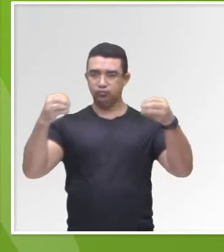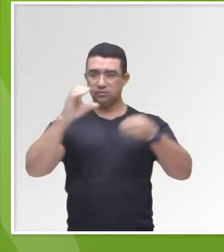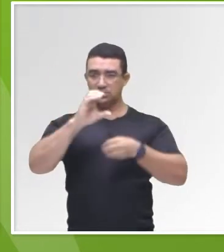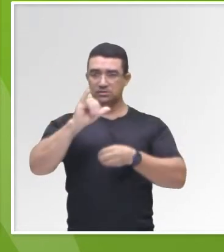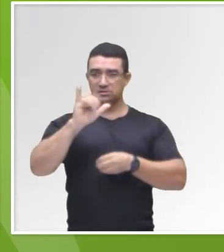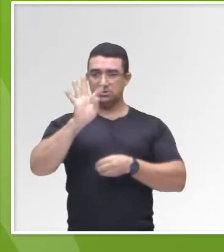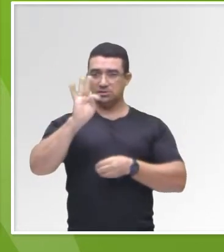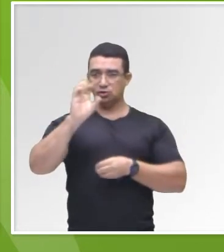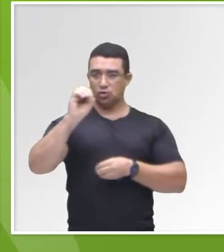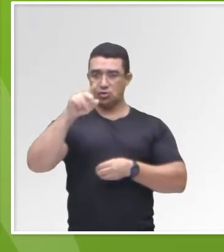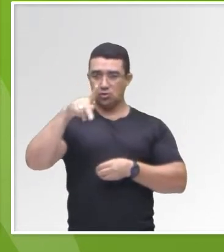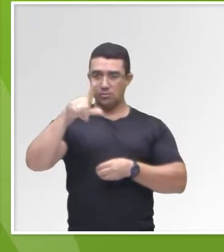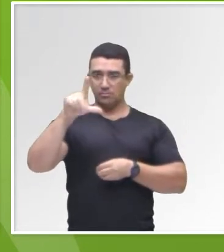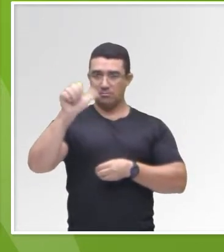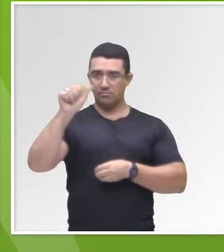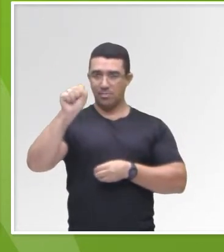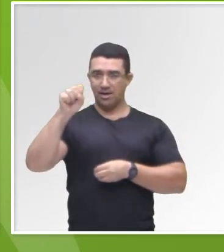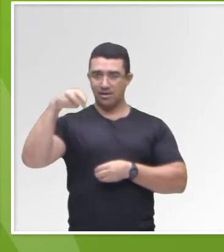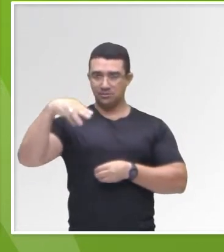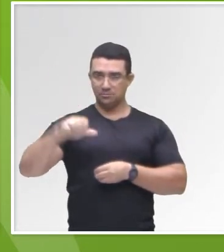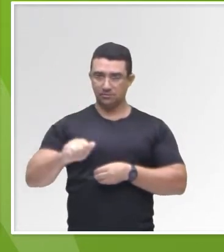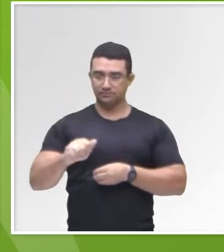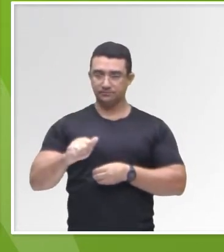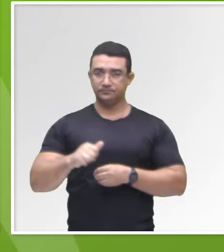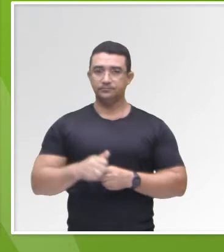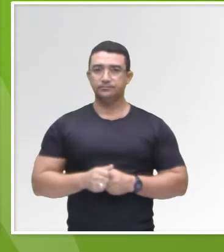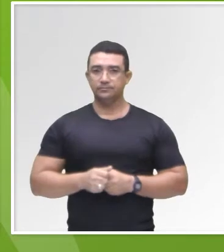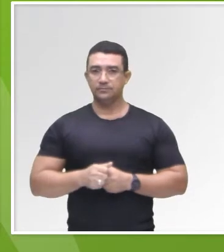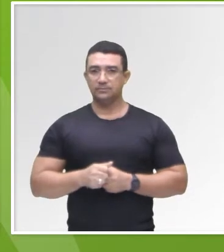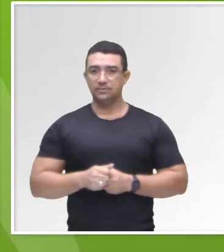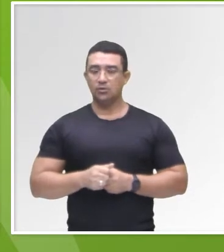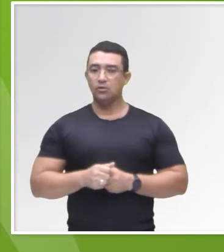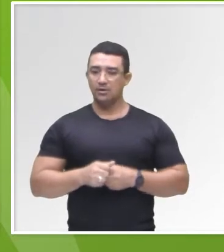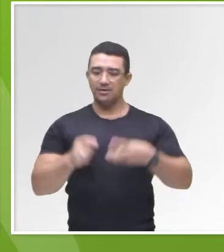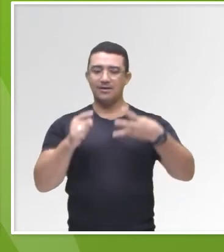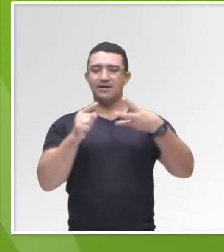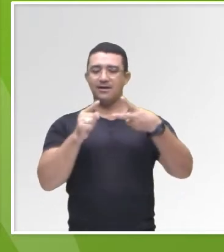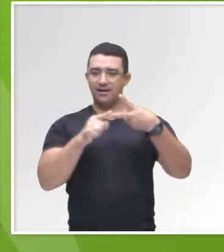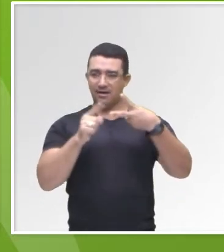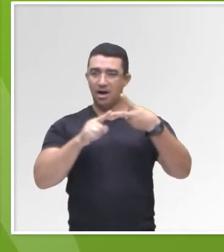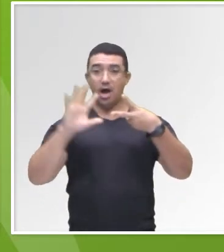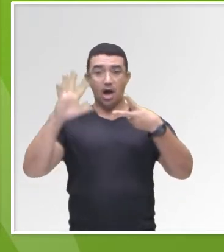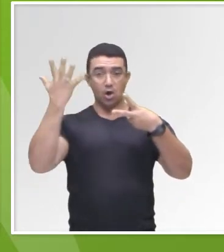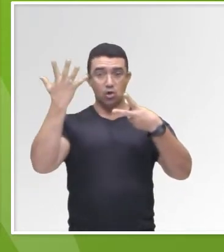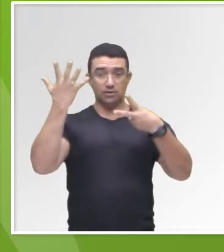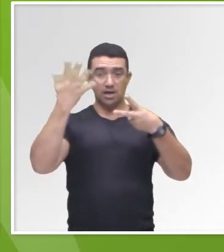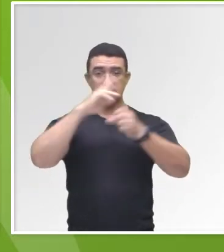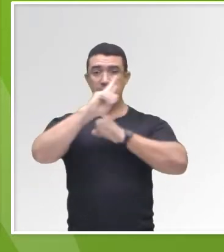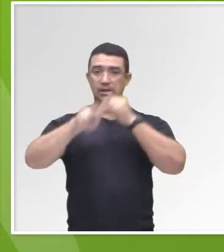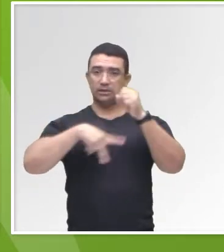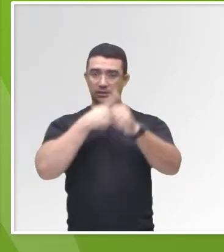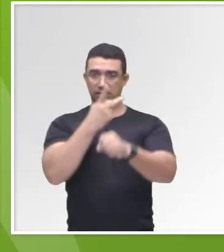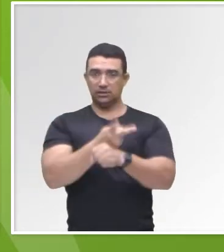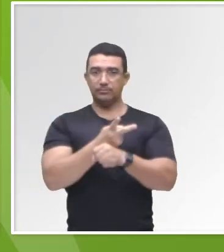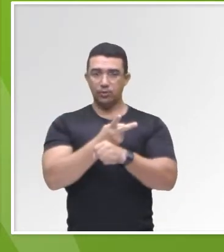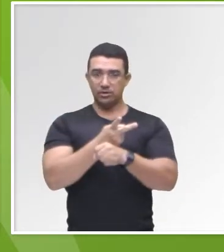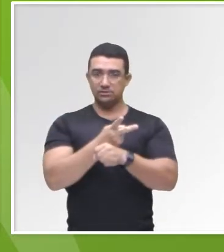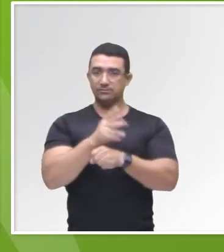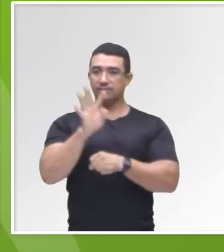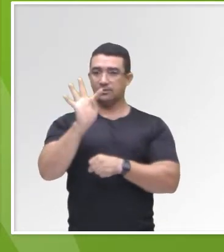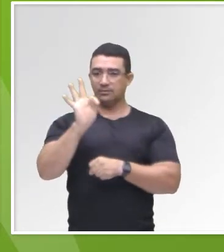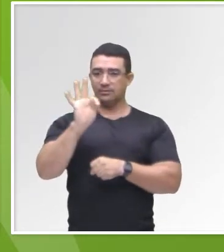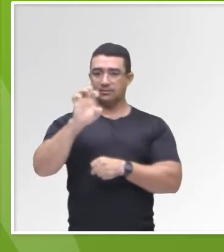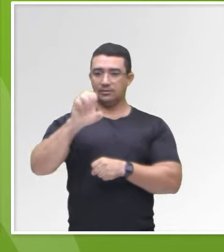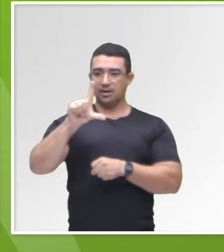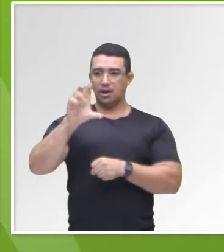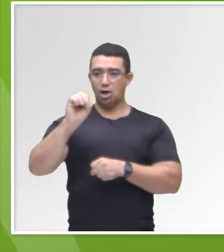duas novas células formadas, né? Então a citocinese ela vai acontecer aqui, ó, depois da telófase, como a gente está